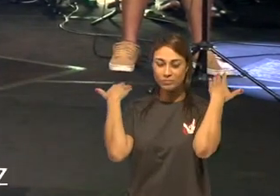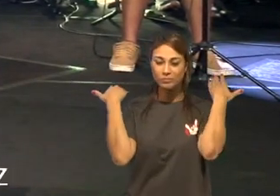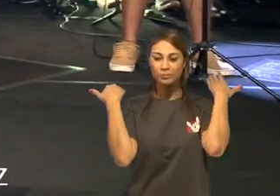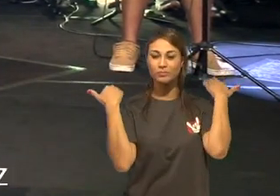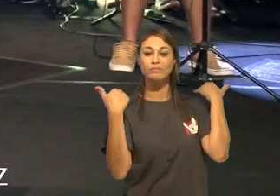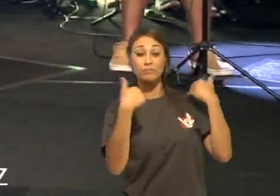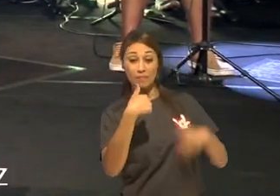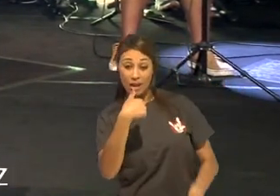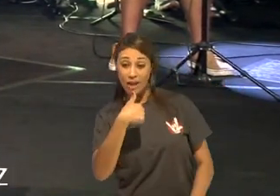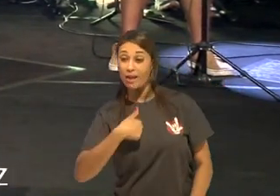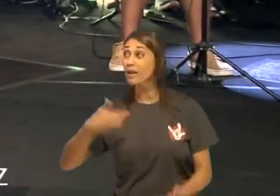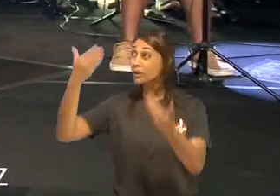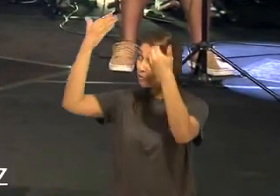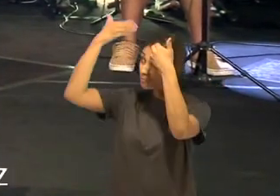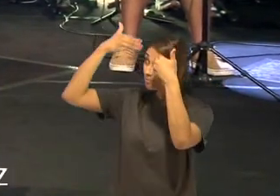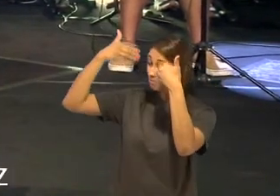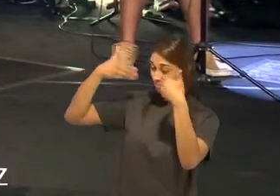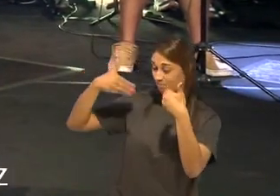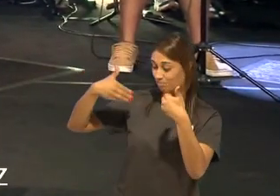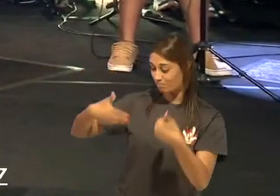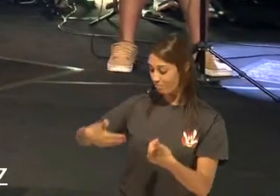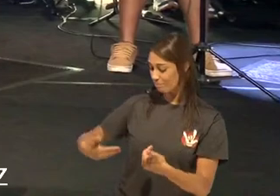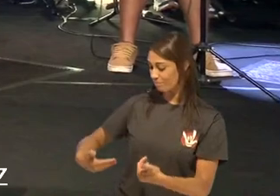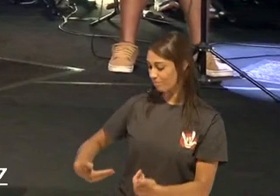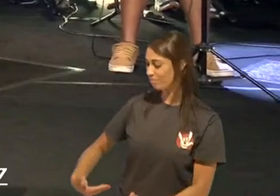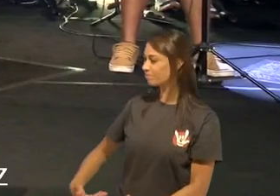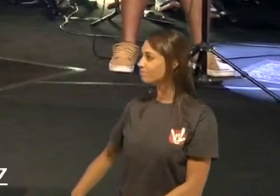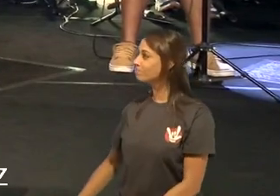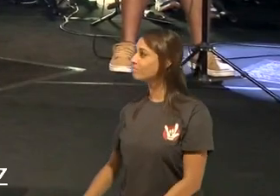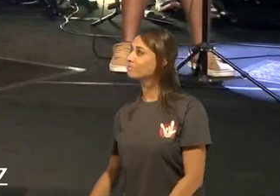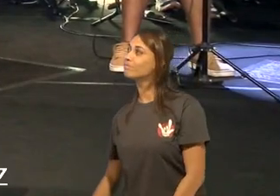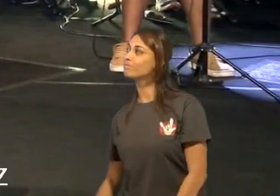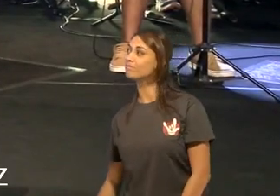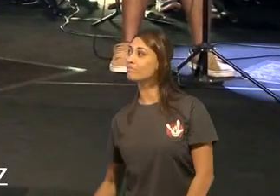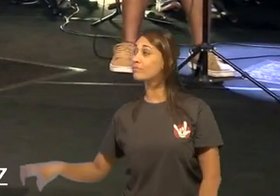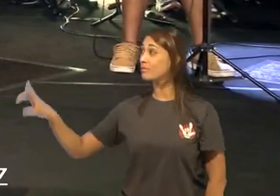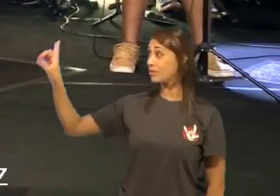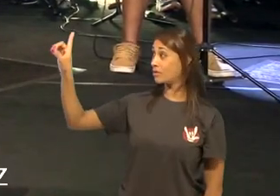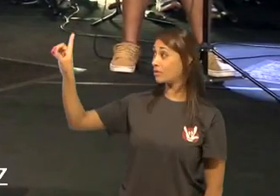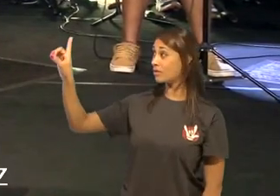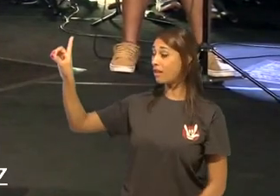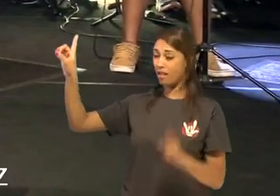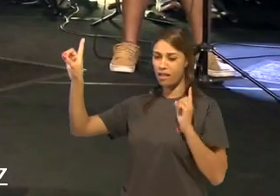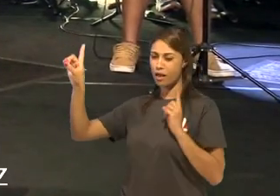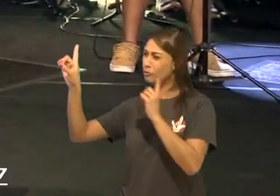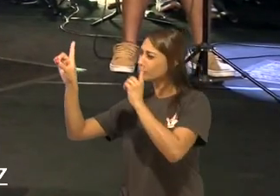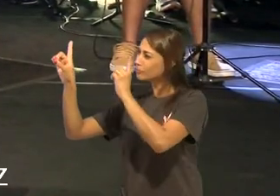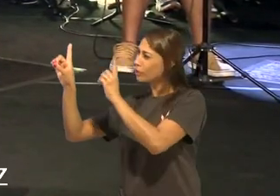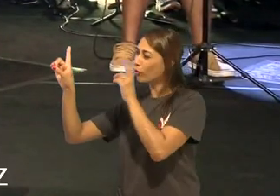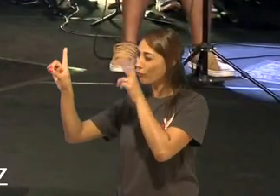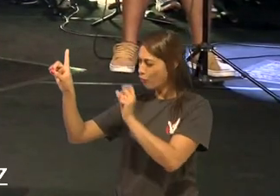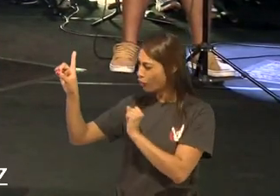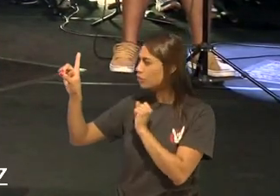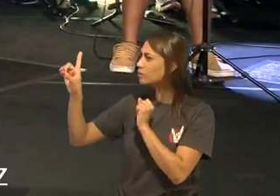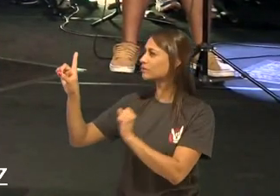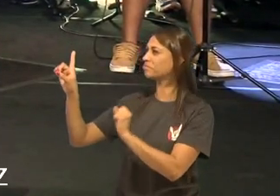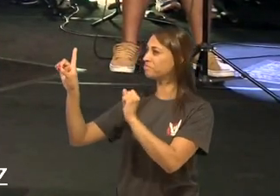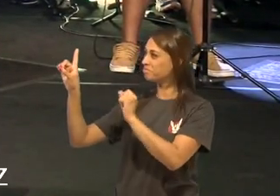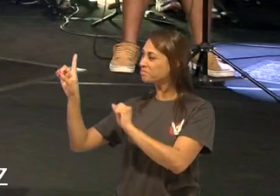Eu estou em ti, ó grande eu sou. E teu amor